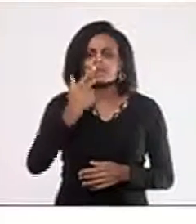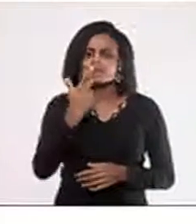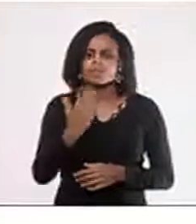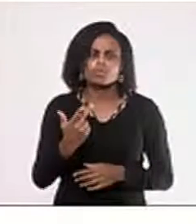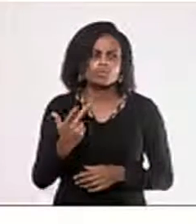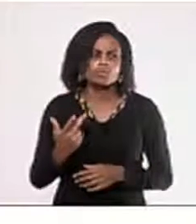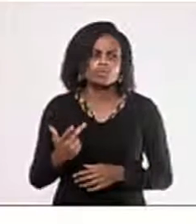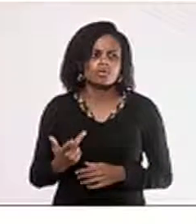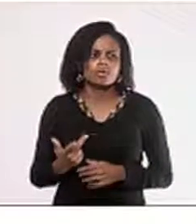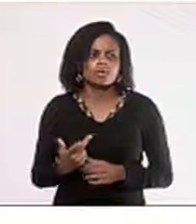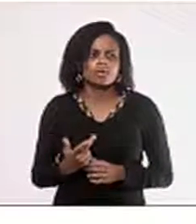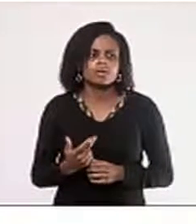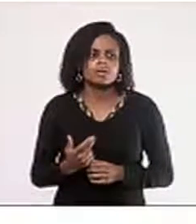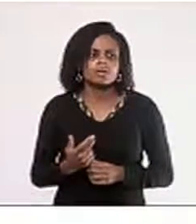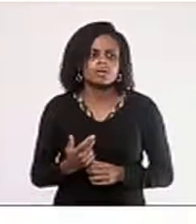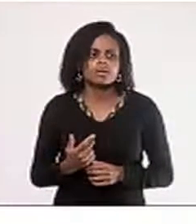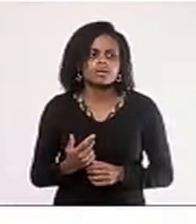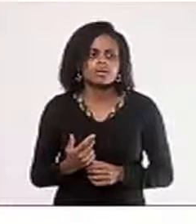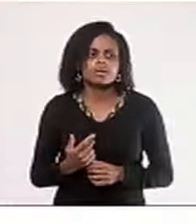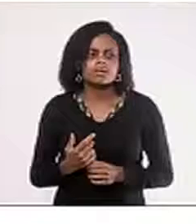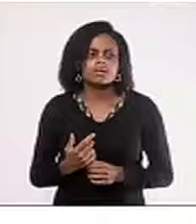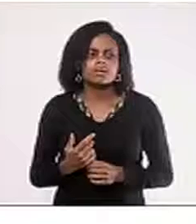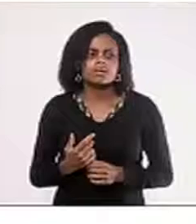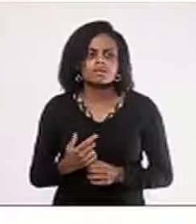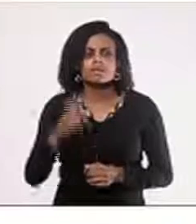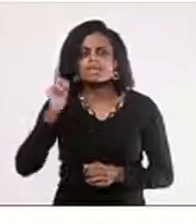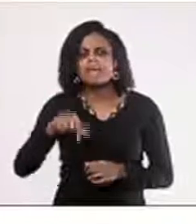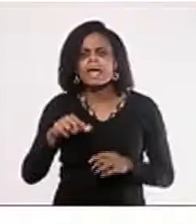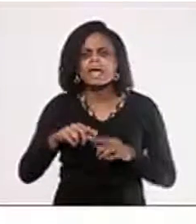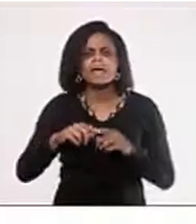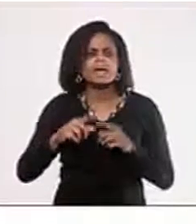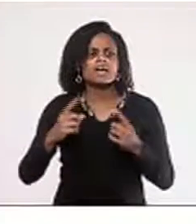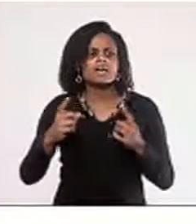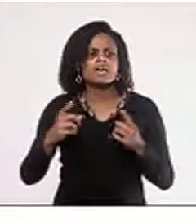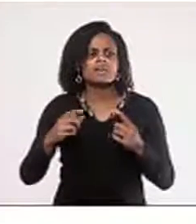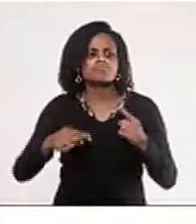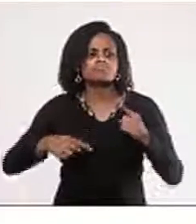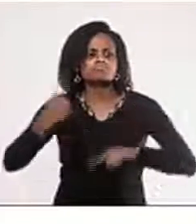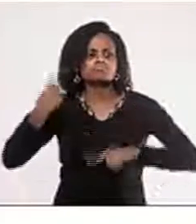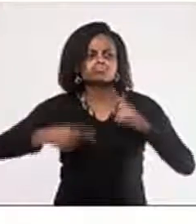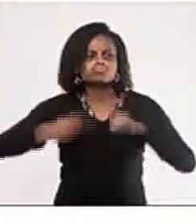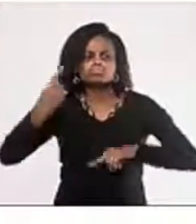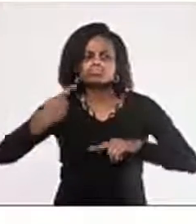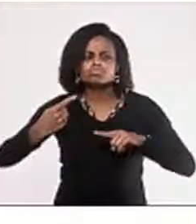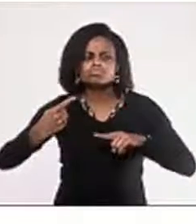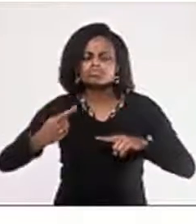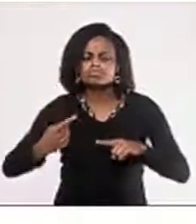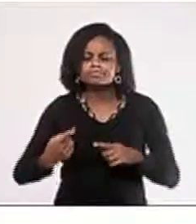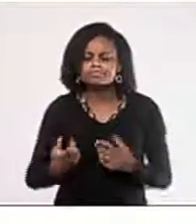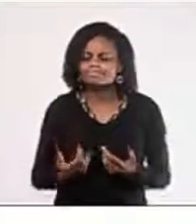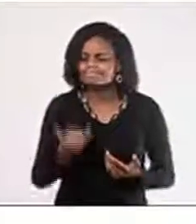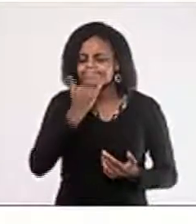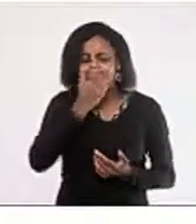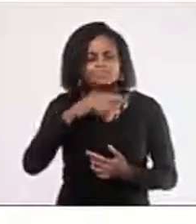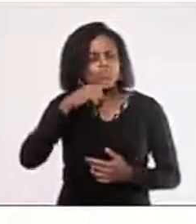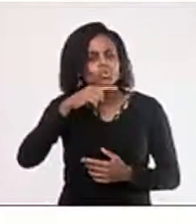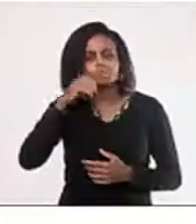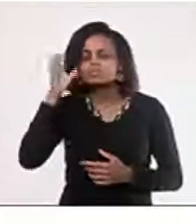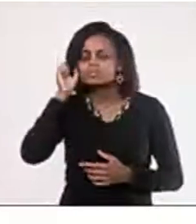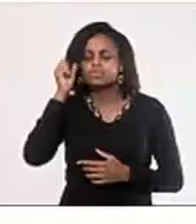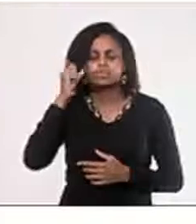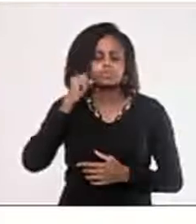disse que era uma divergência com o conteúdo ensinado em salas de aula que